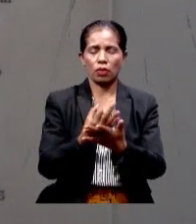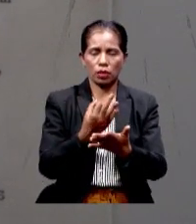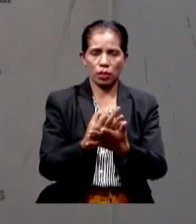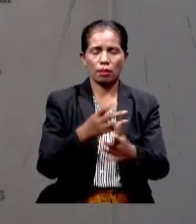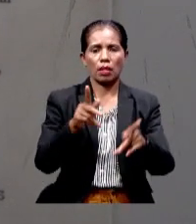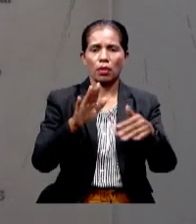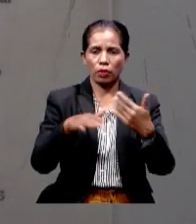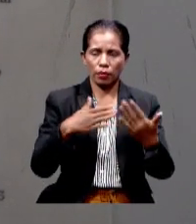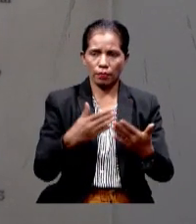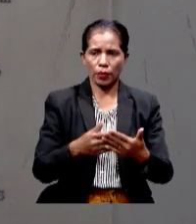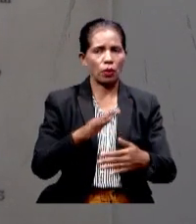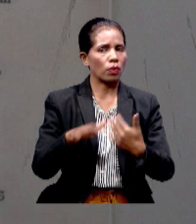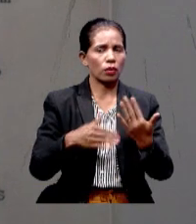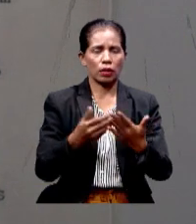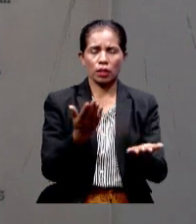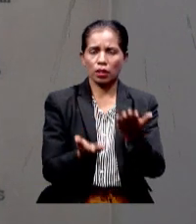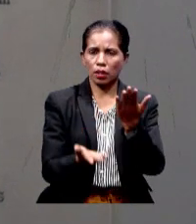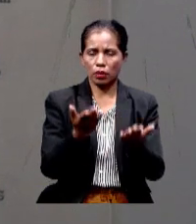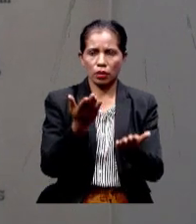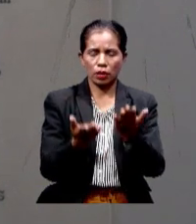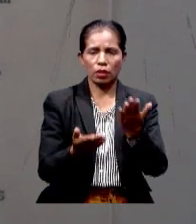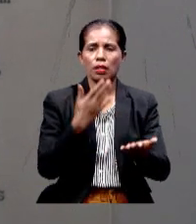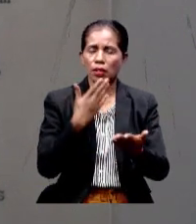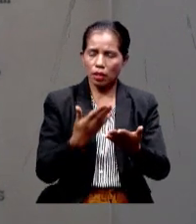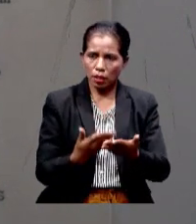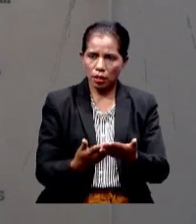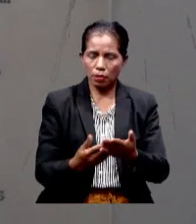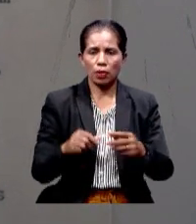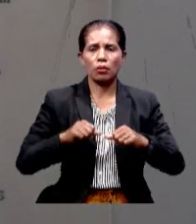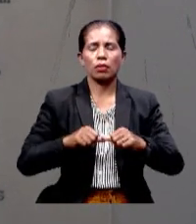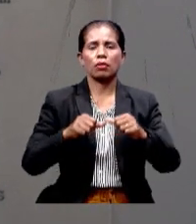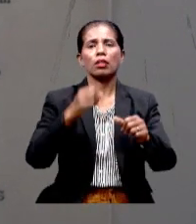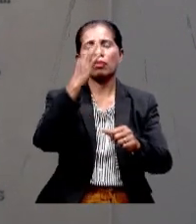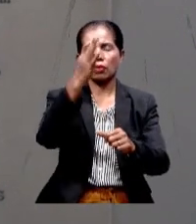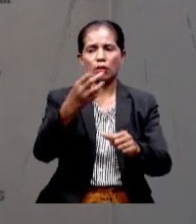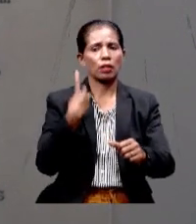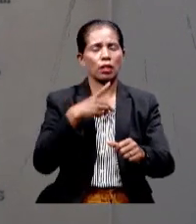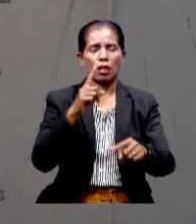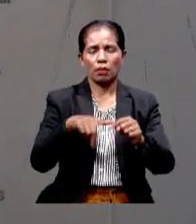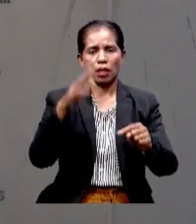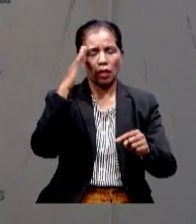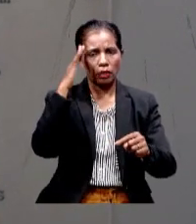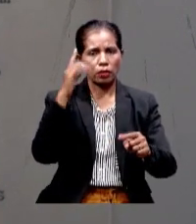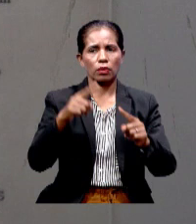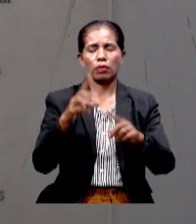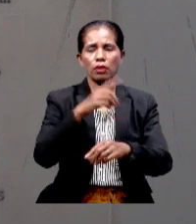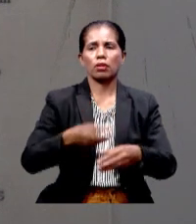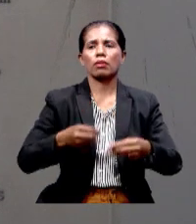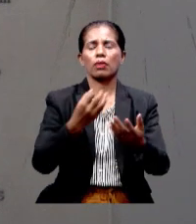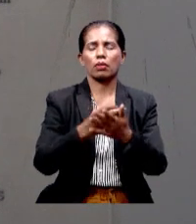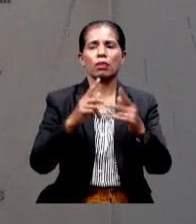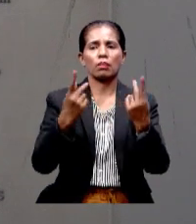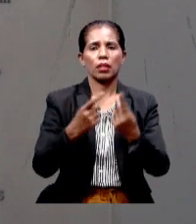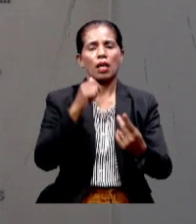comunidade será. O que é que tem uma vantagem e desvantagem para a continuidade da Bamberua? Então, não encanta que não encanta, ou então o subsídio di kompanya